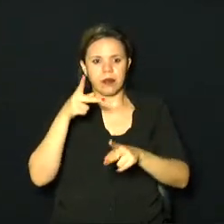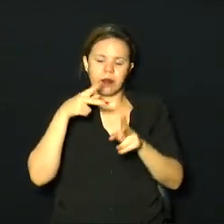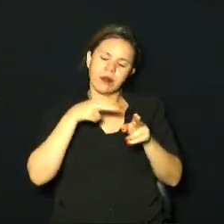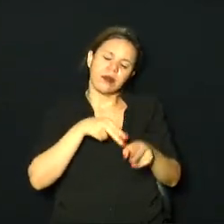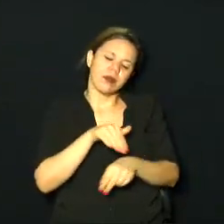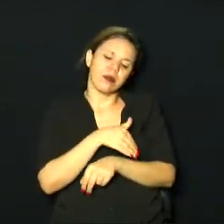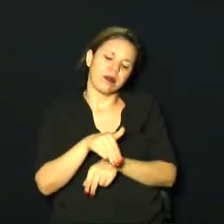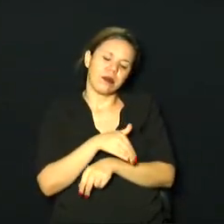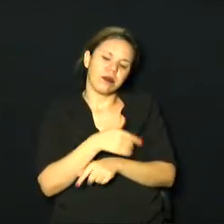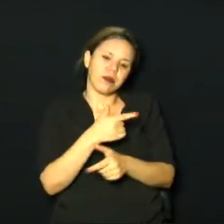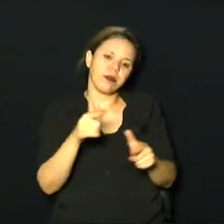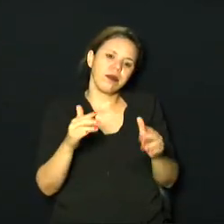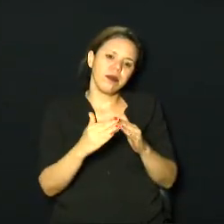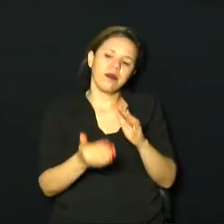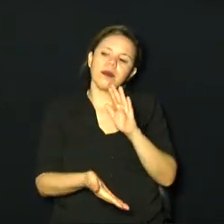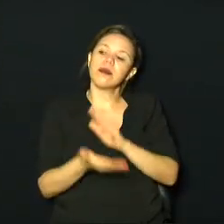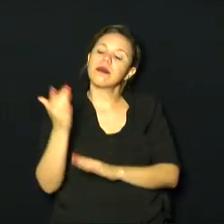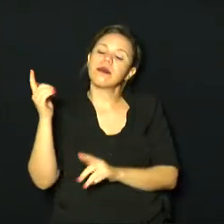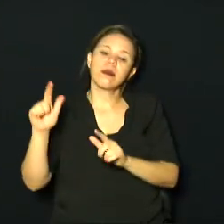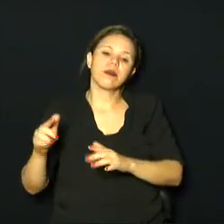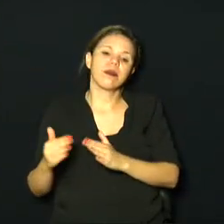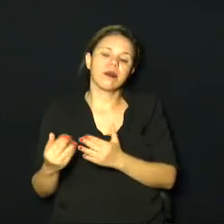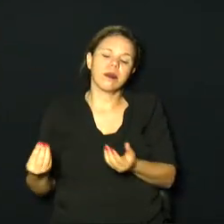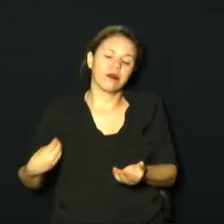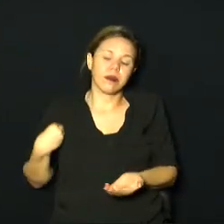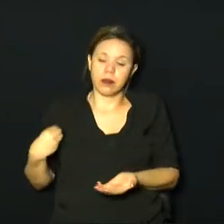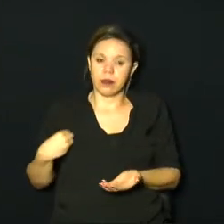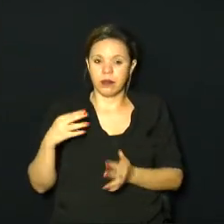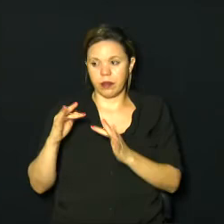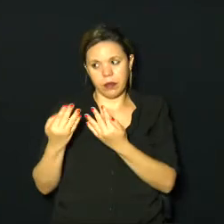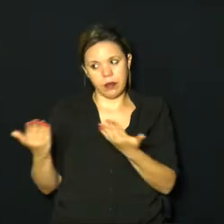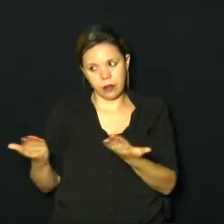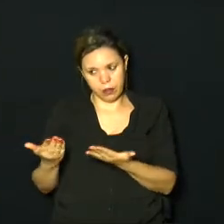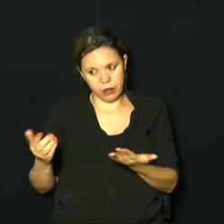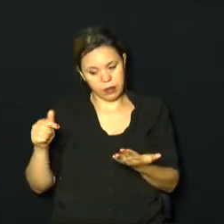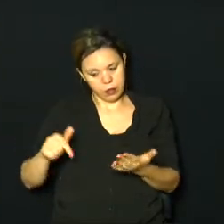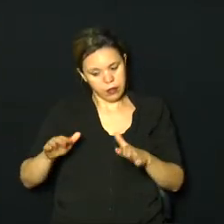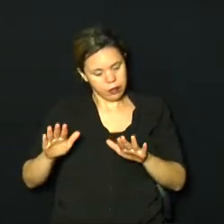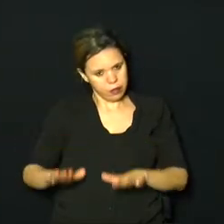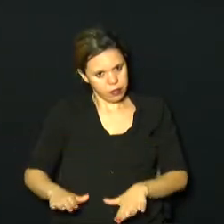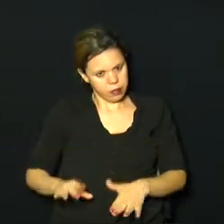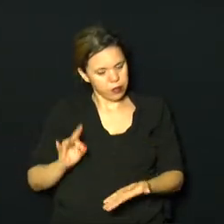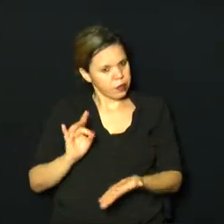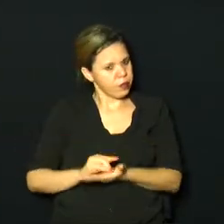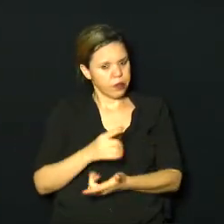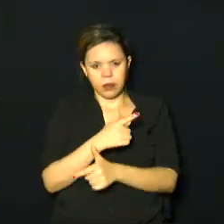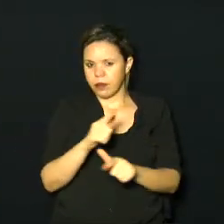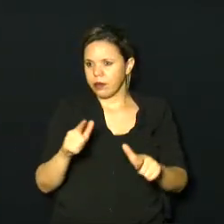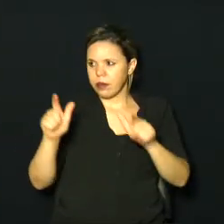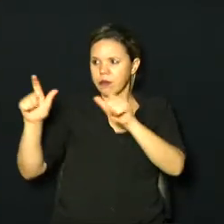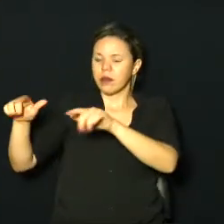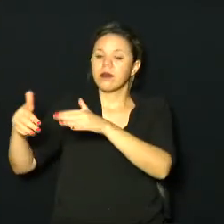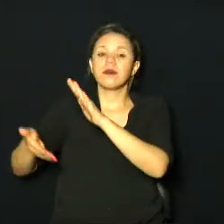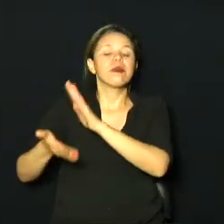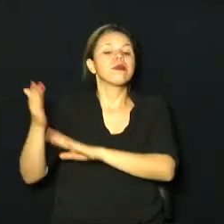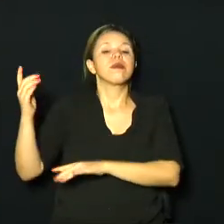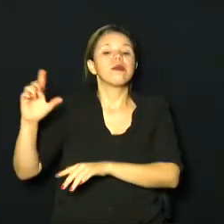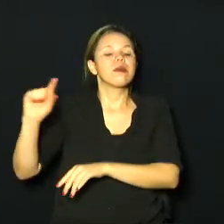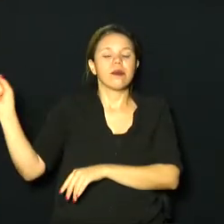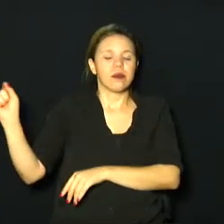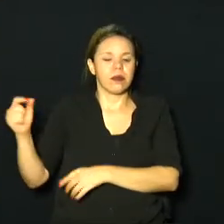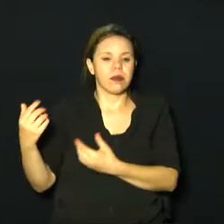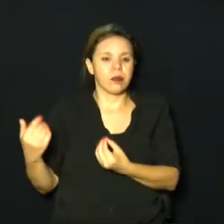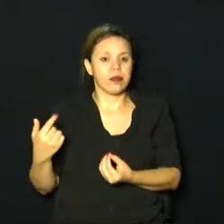na rua porque não tinham para onde ir. As famílias que ali hoje estão, realmente elas não têm para onde ir. Então, a